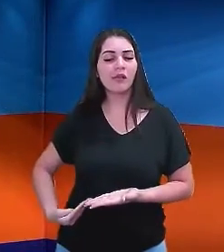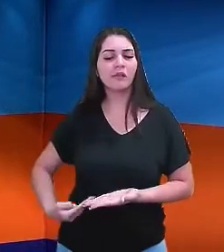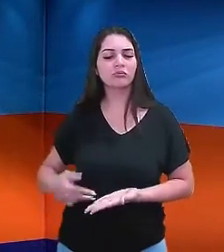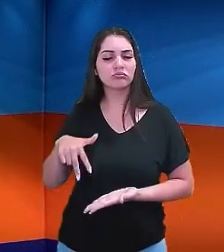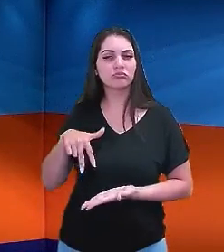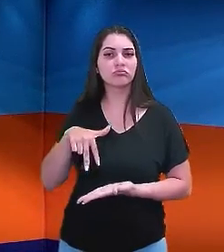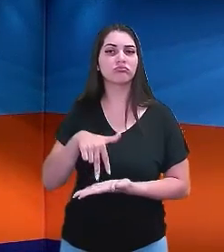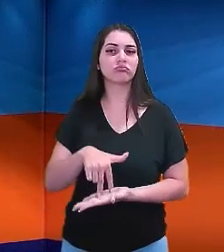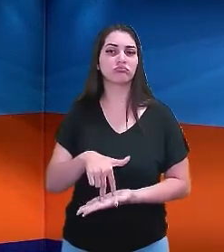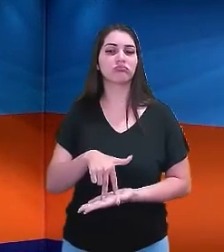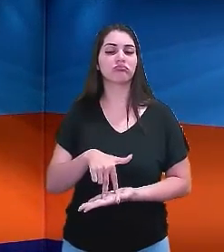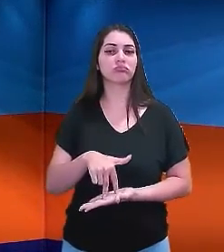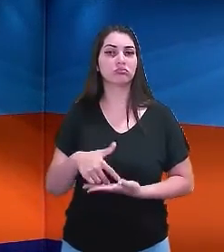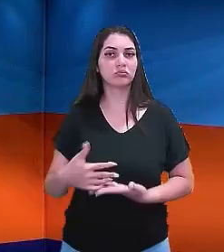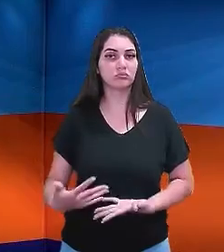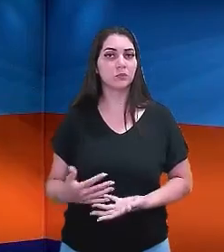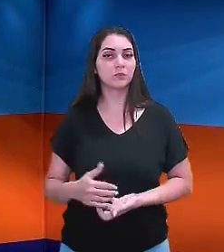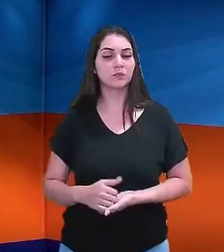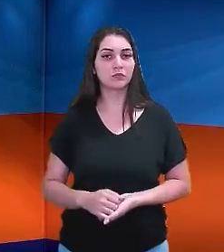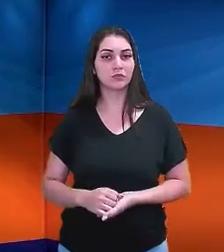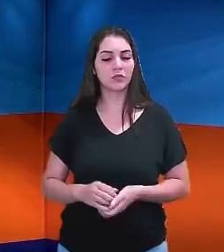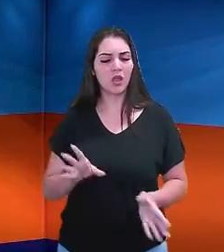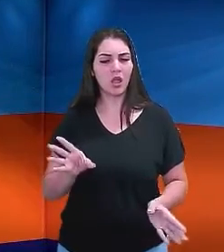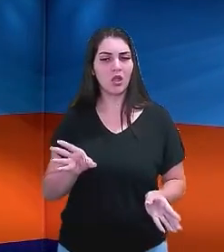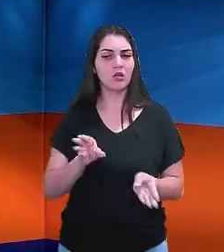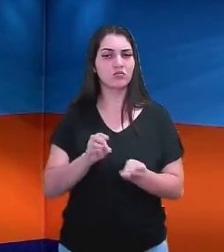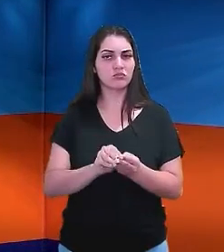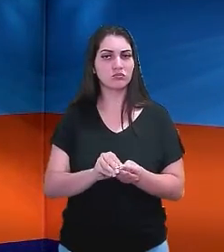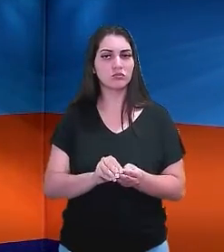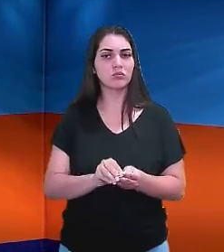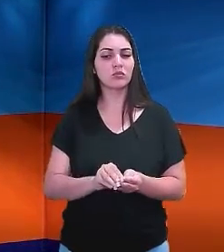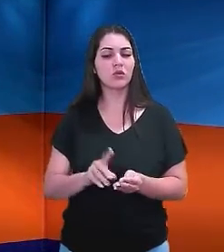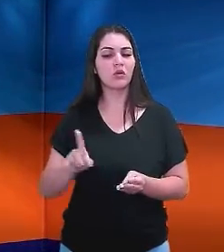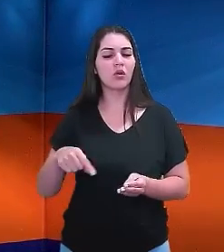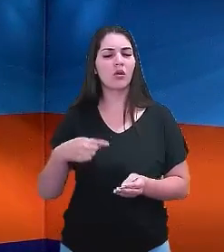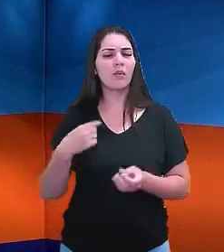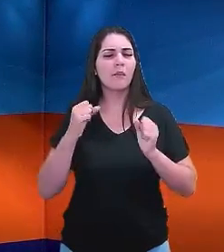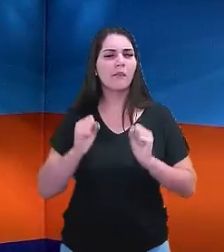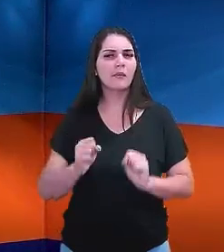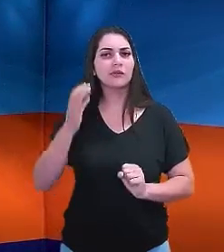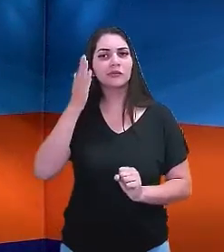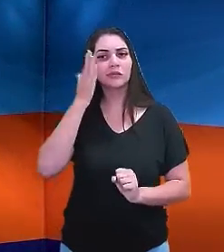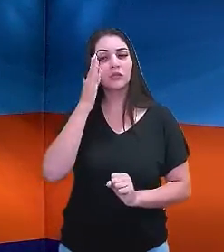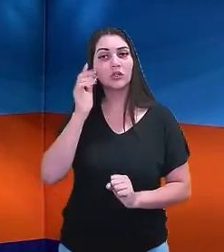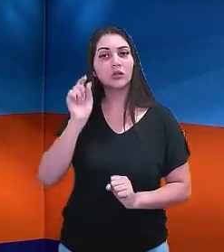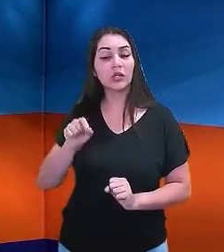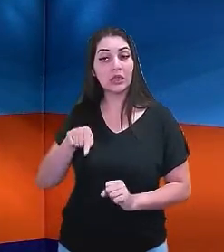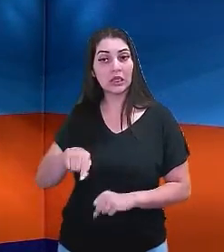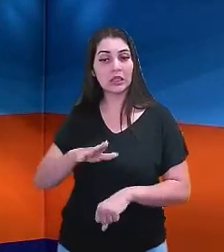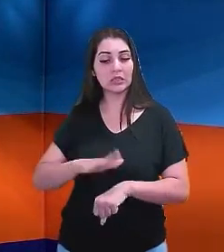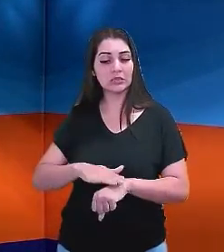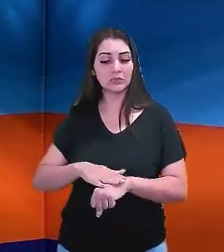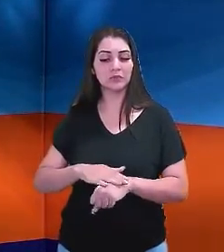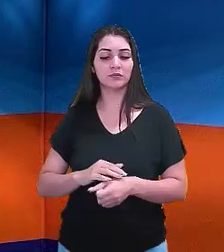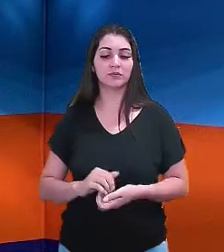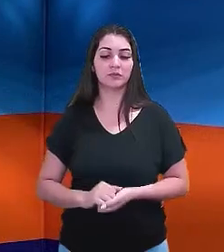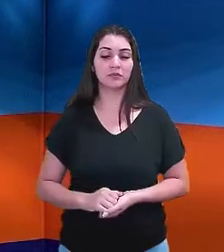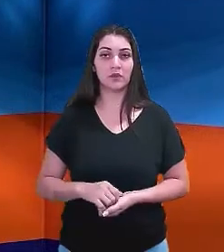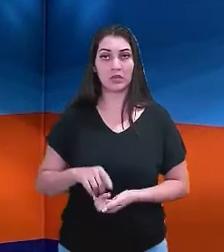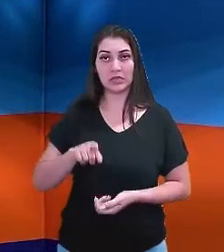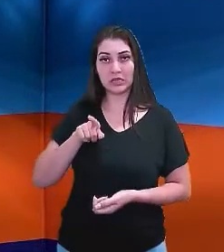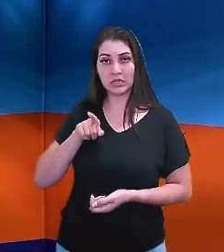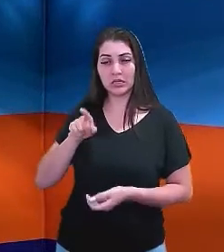manter-se. Então, em resumo, gente, a gente pode entender que nesse momento,